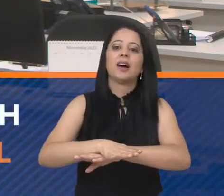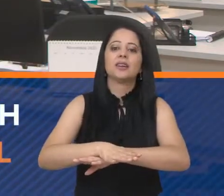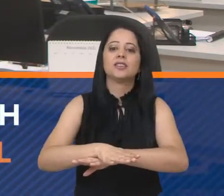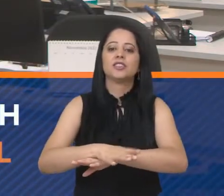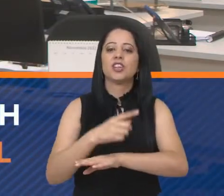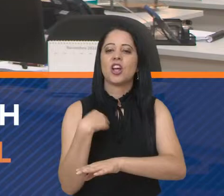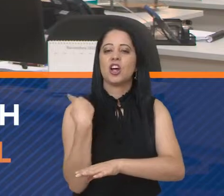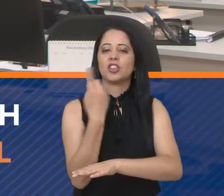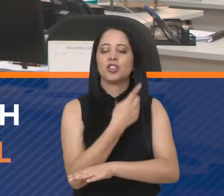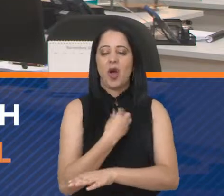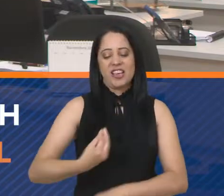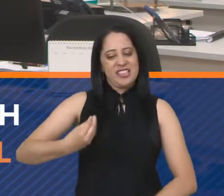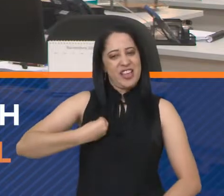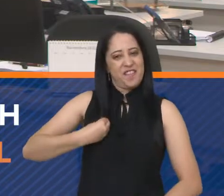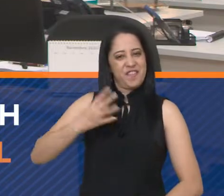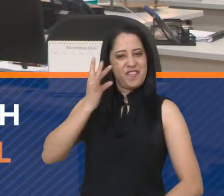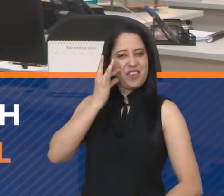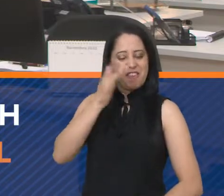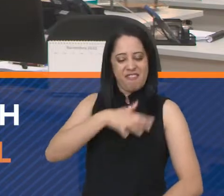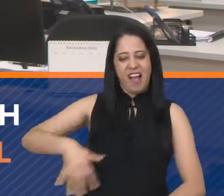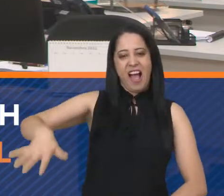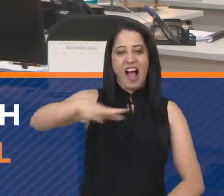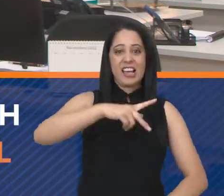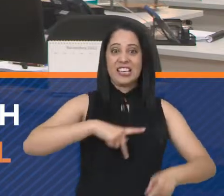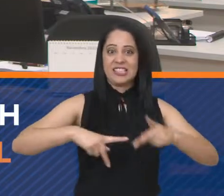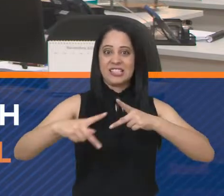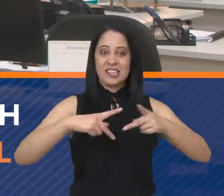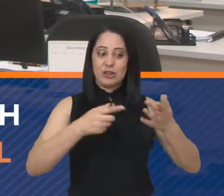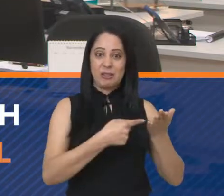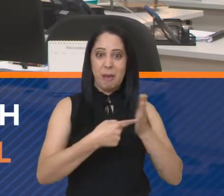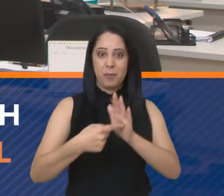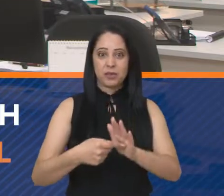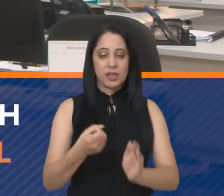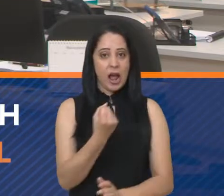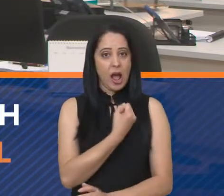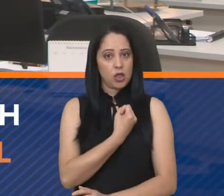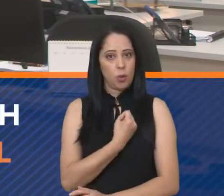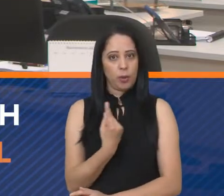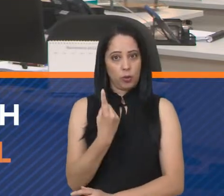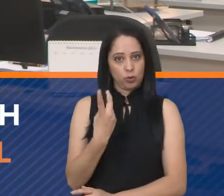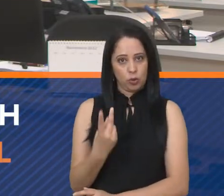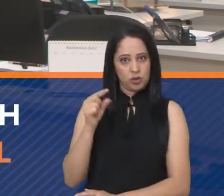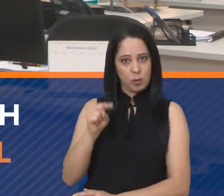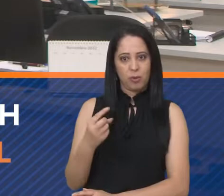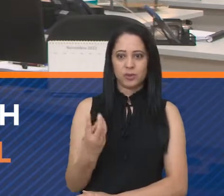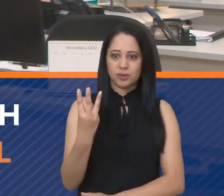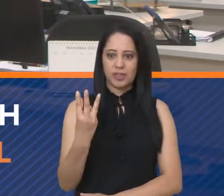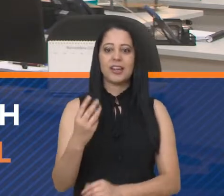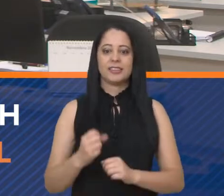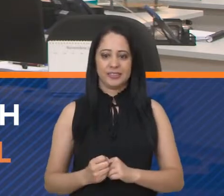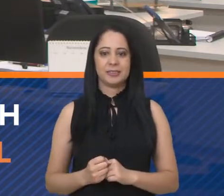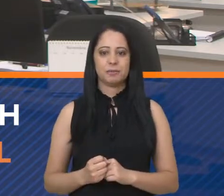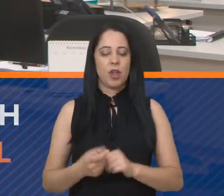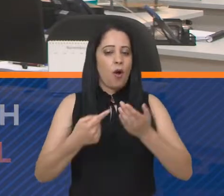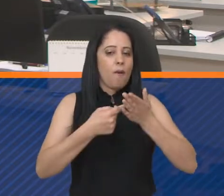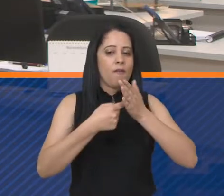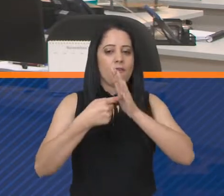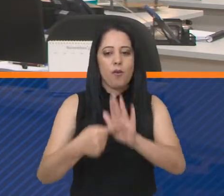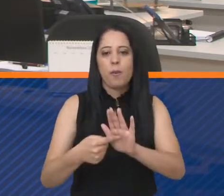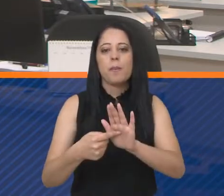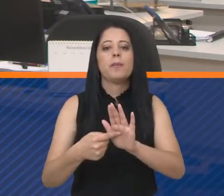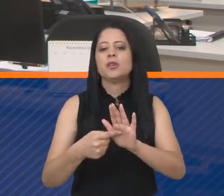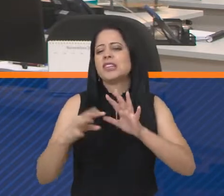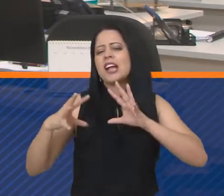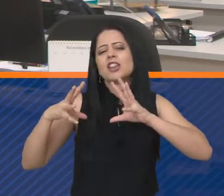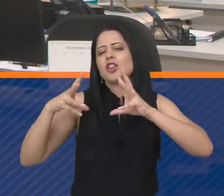tarde, nós estaremos ao vivo para toda a cidade através do canal 12.3. Na nossa estreia, vamos mostrar